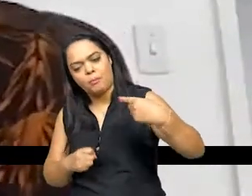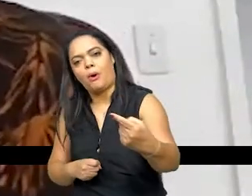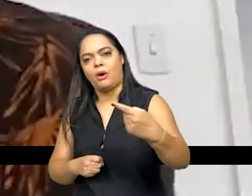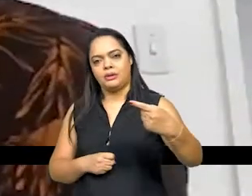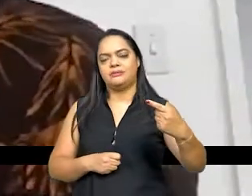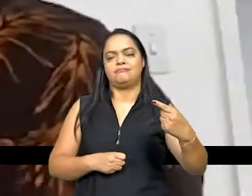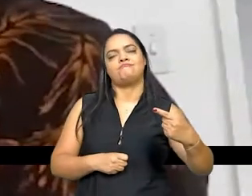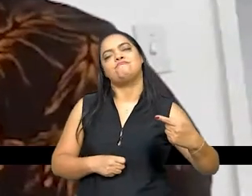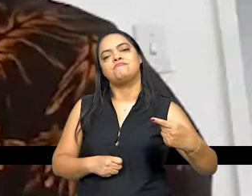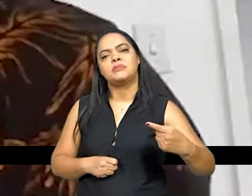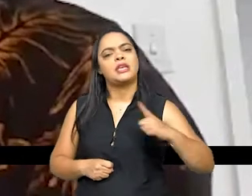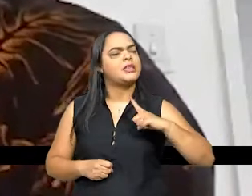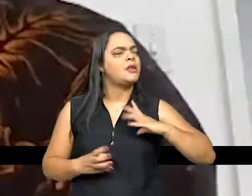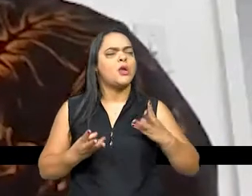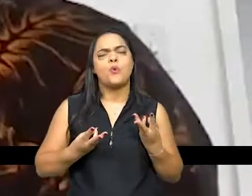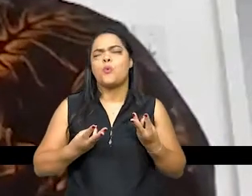inegável.